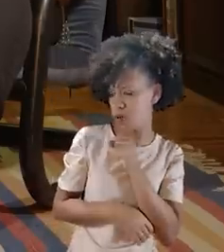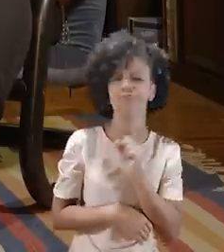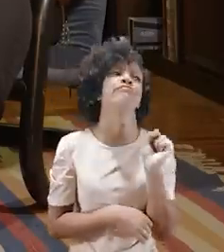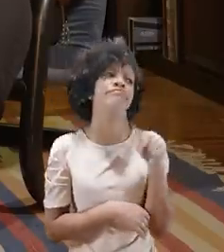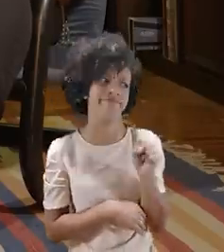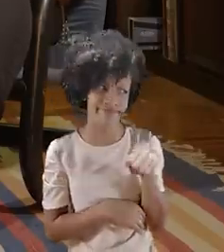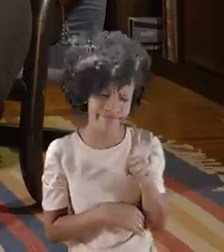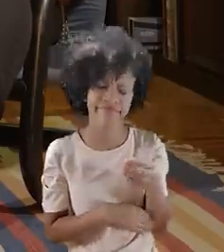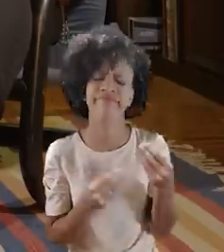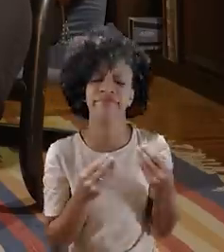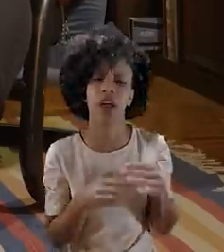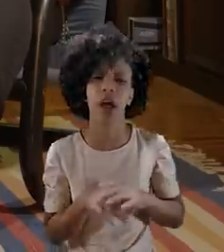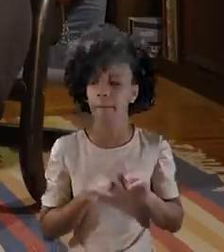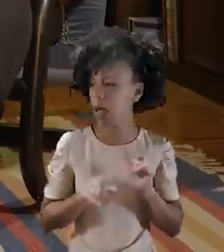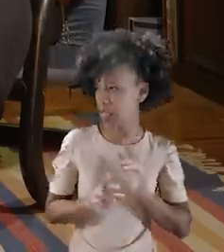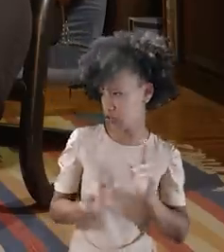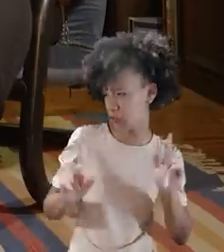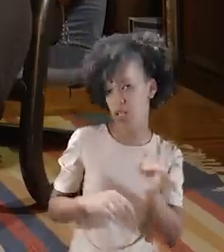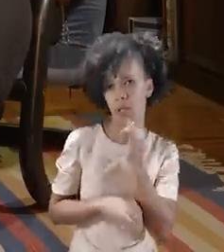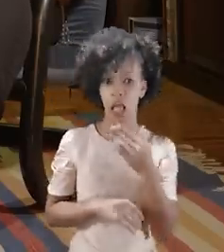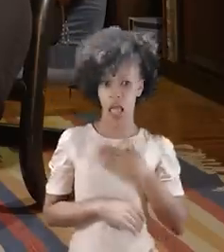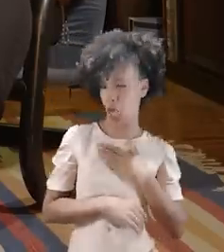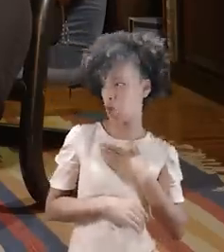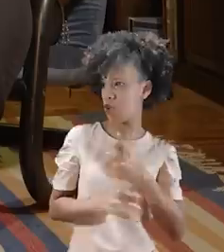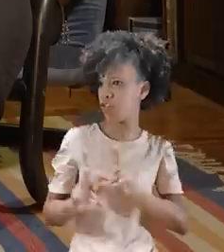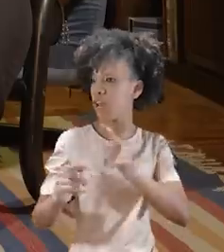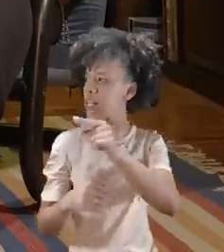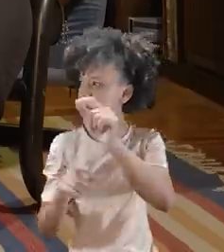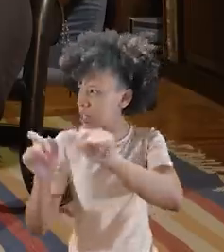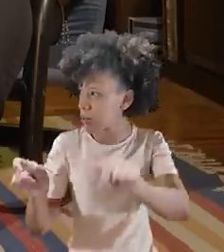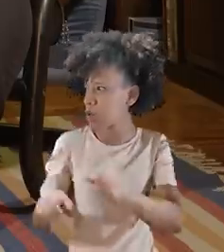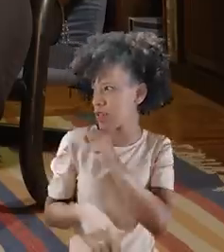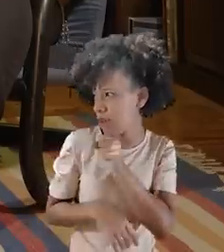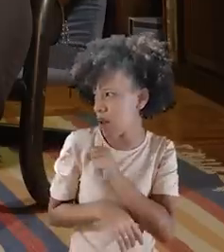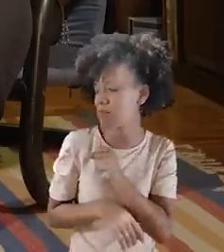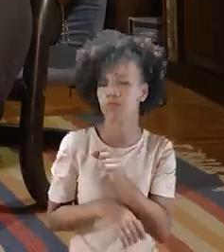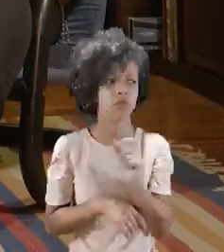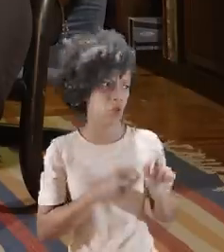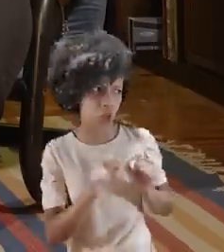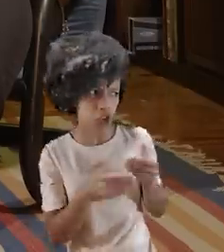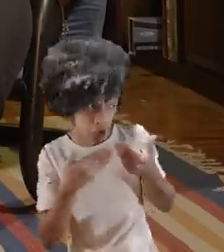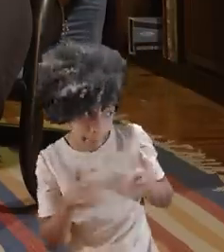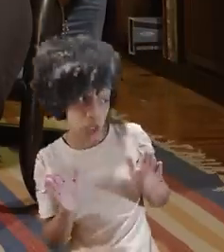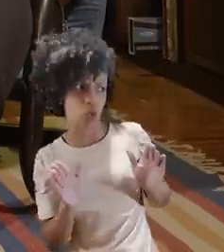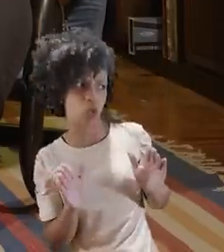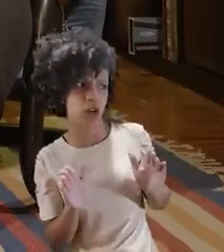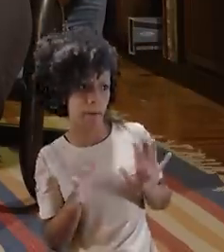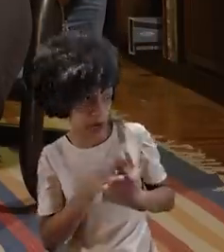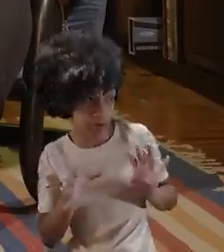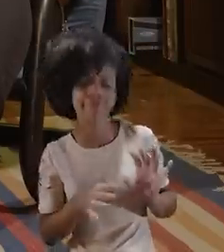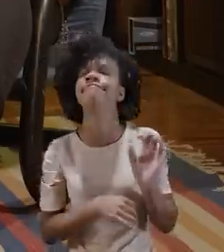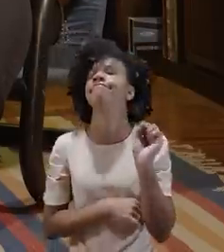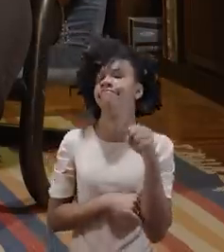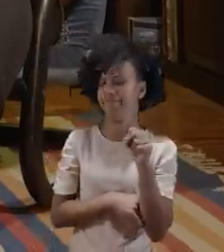muito muito e tem uma diferença entre por exemplo eu e esses clientes a impressão de abertura